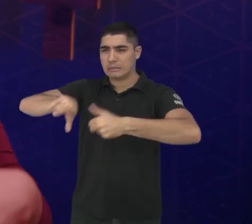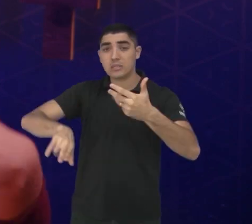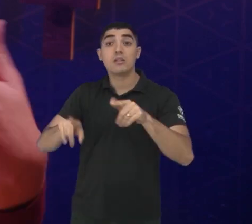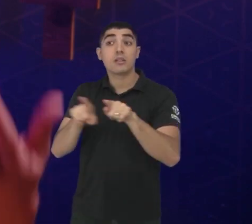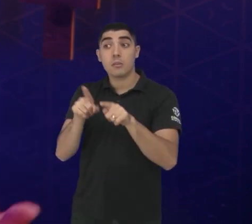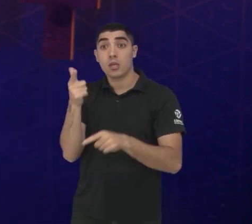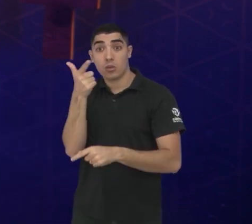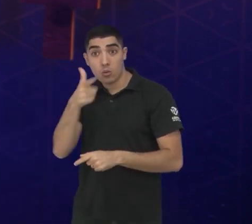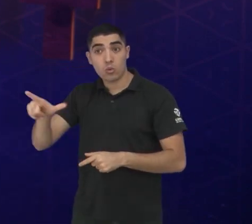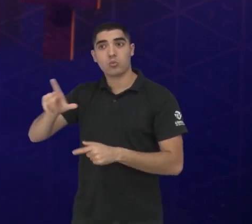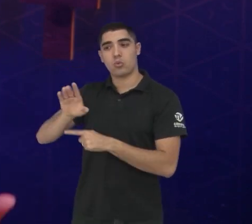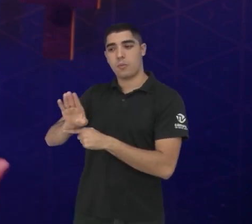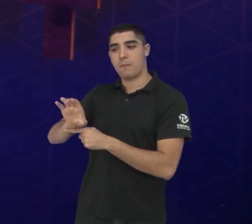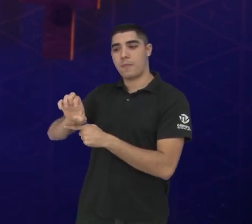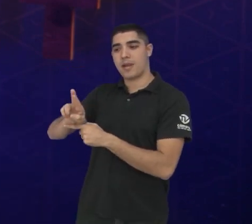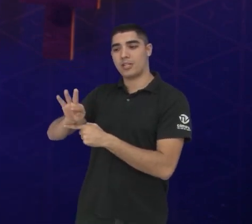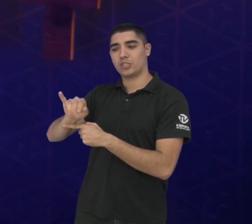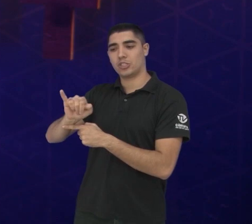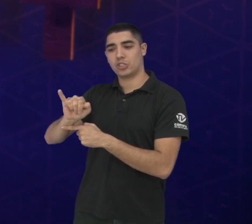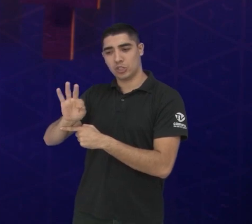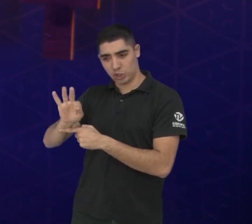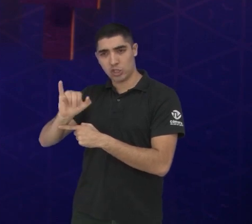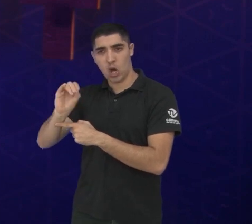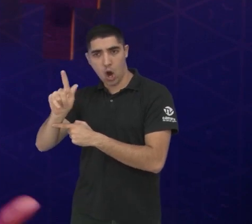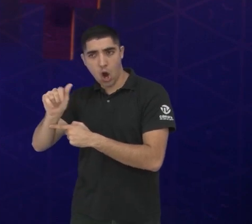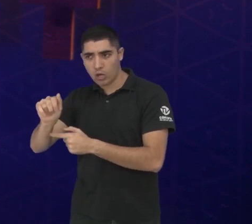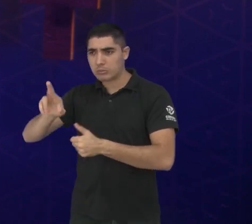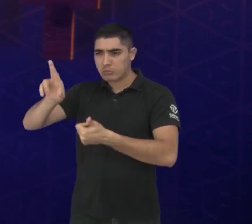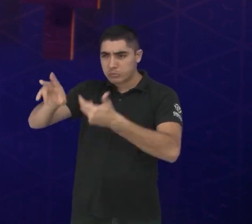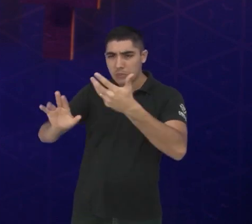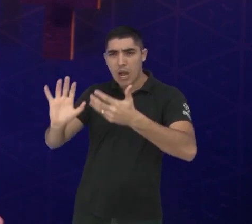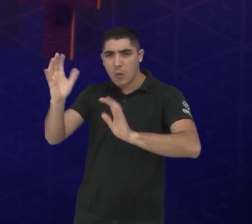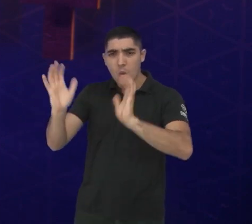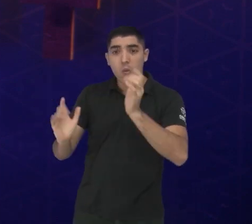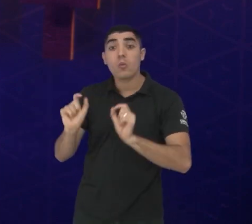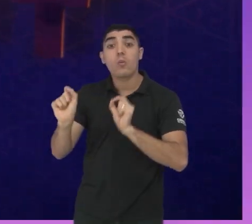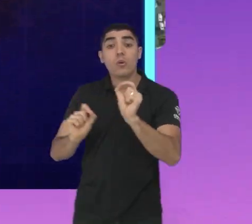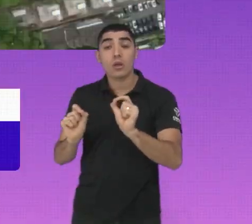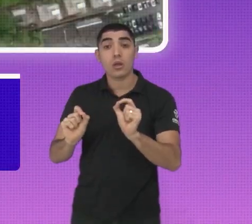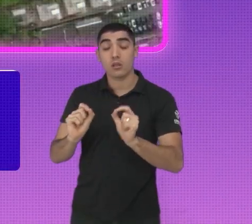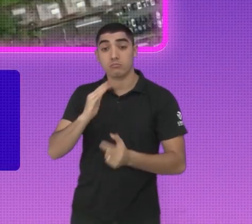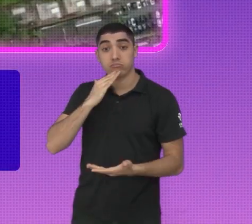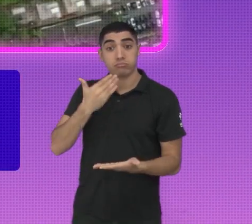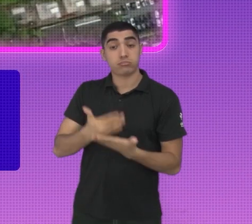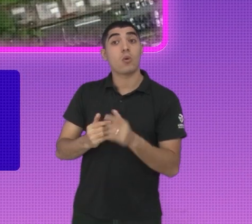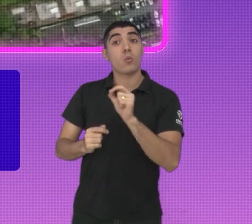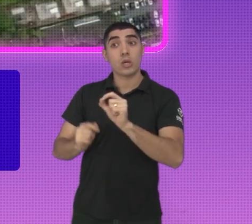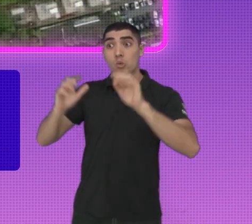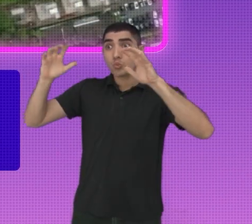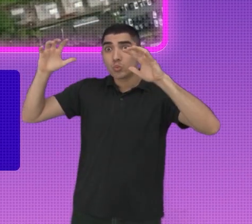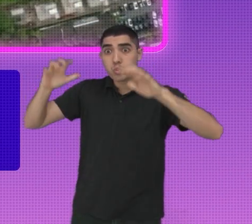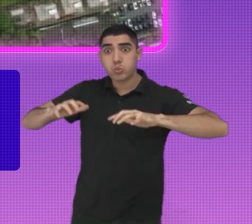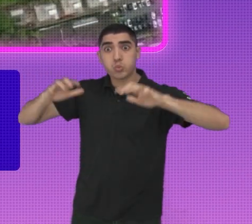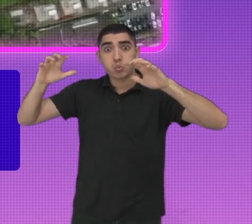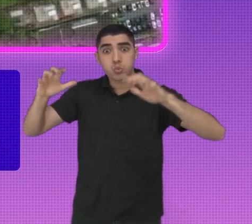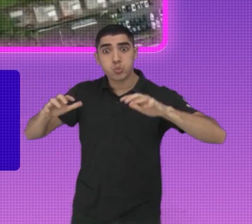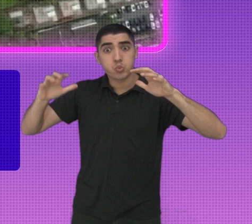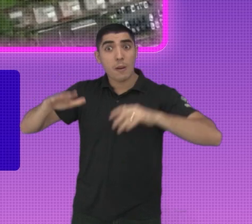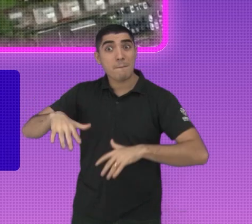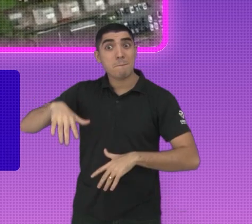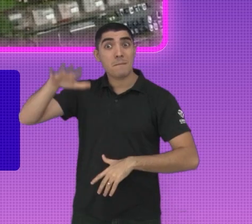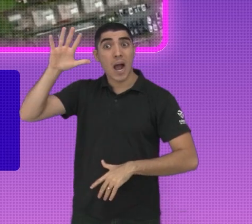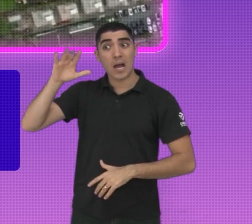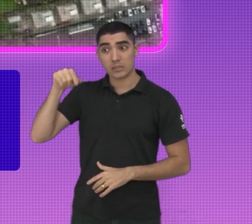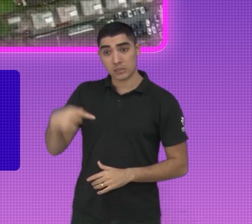do estado, como Bertioga, e uma coisa que chamou muita atenção, que foi surpreendente, gente, foi o maior volume de